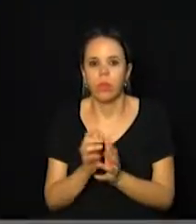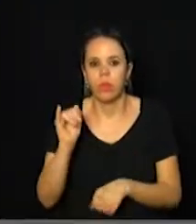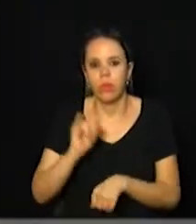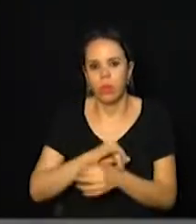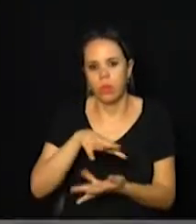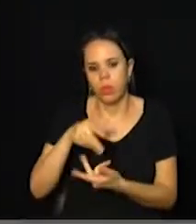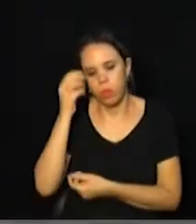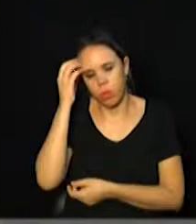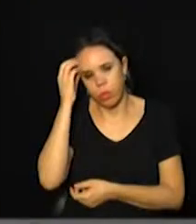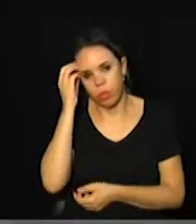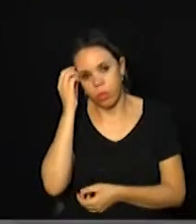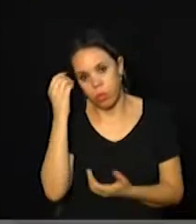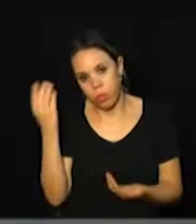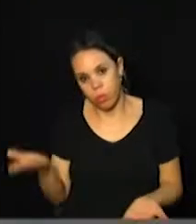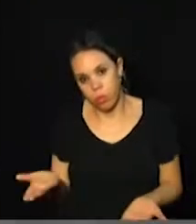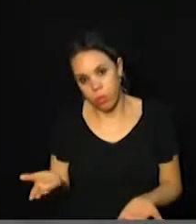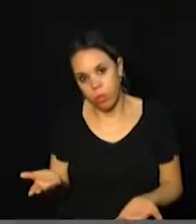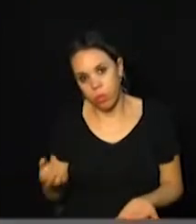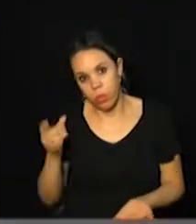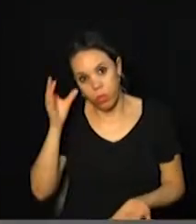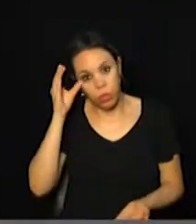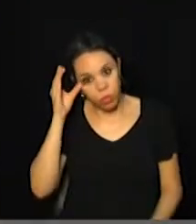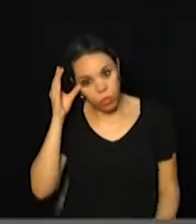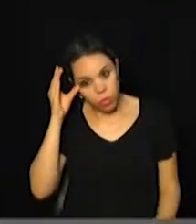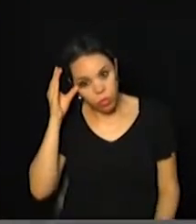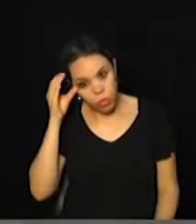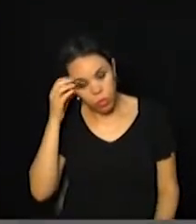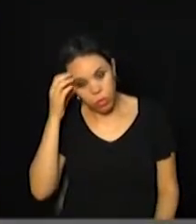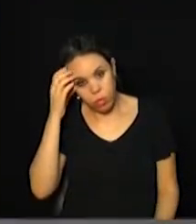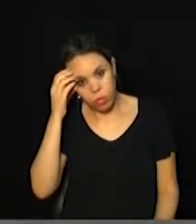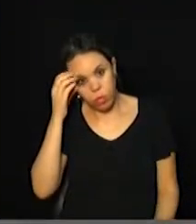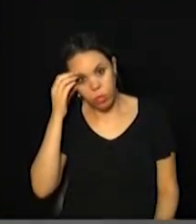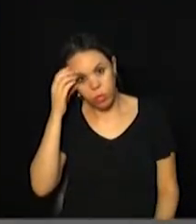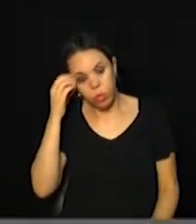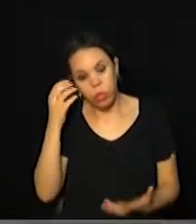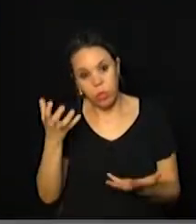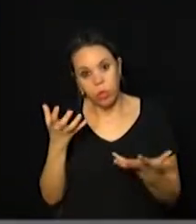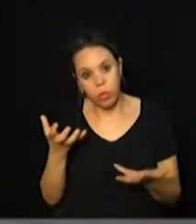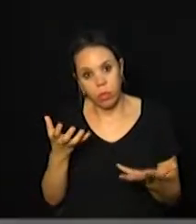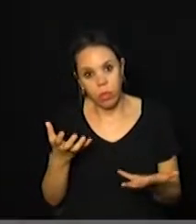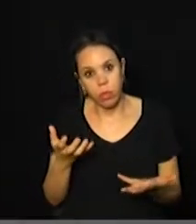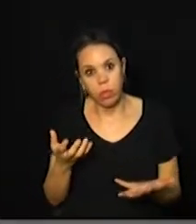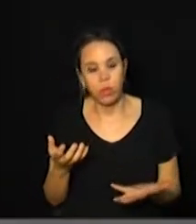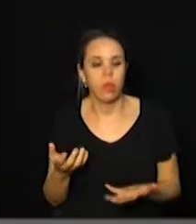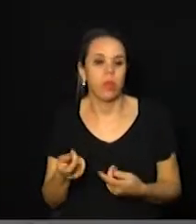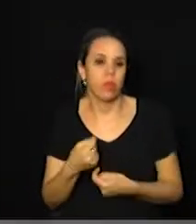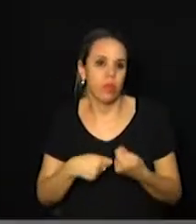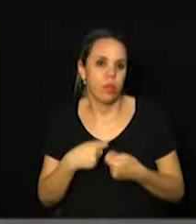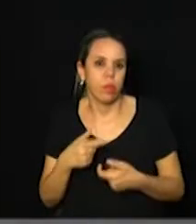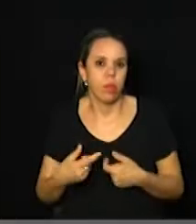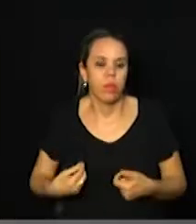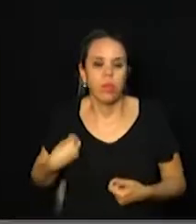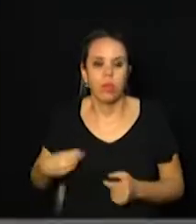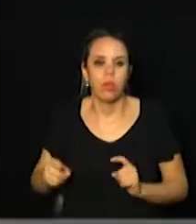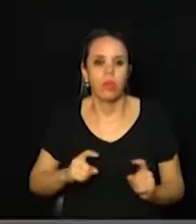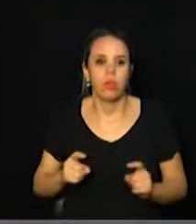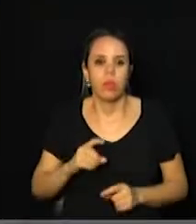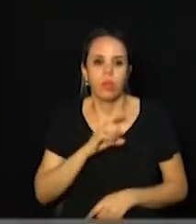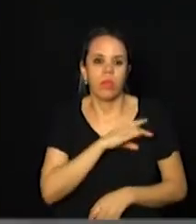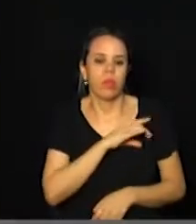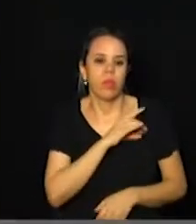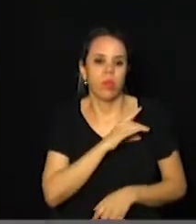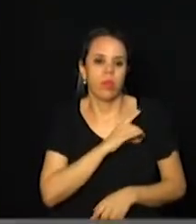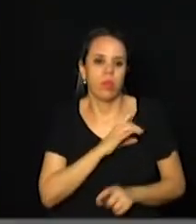inclusive os chineses aí a boca aberta para pegar esse desse mercado escrito reunião no Chile